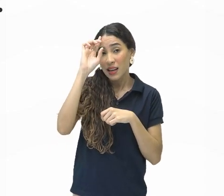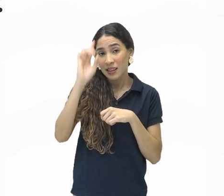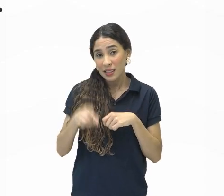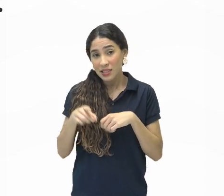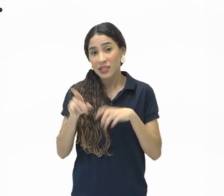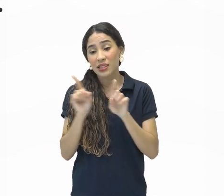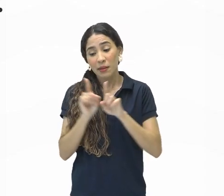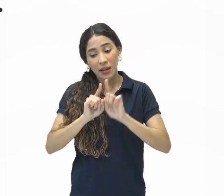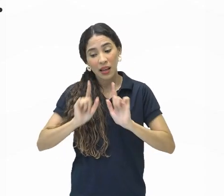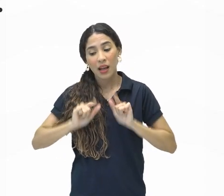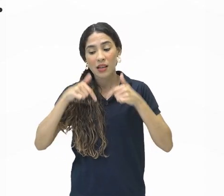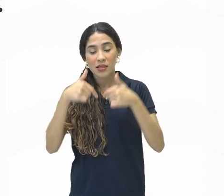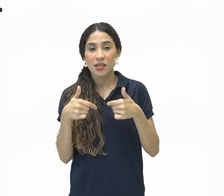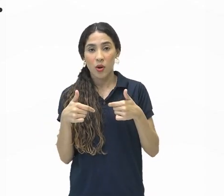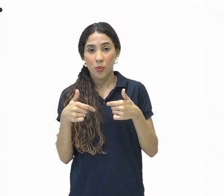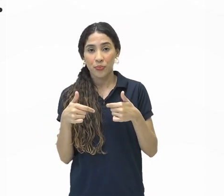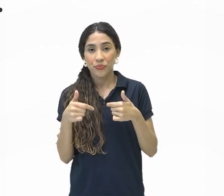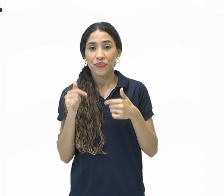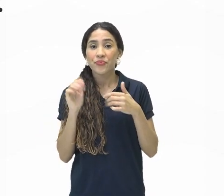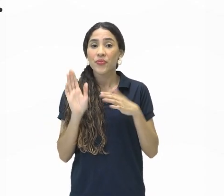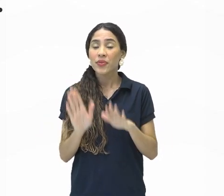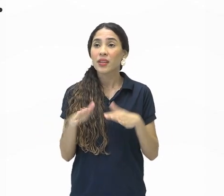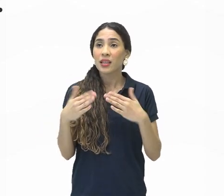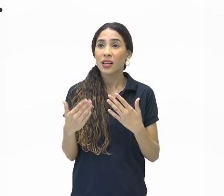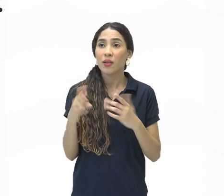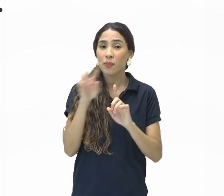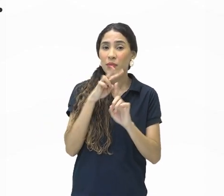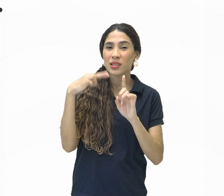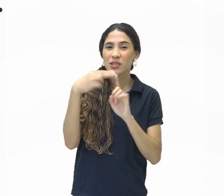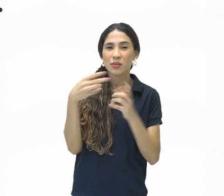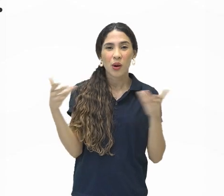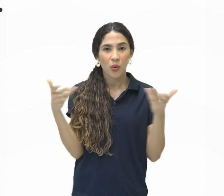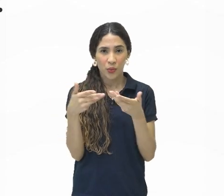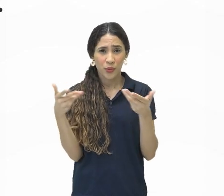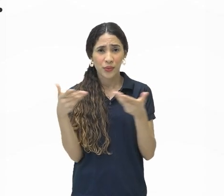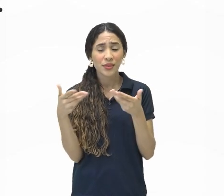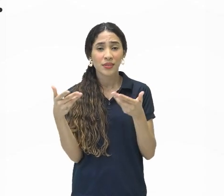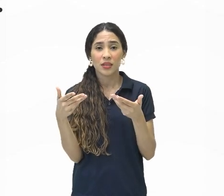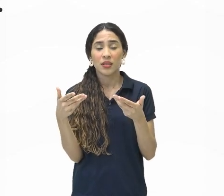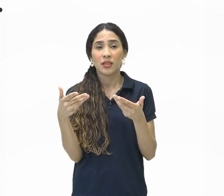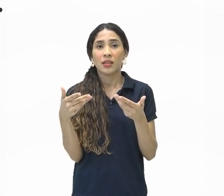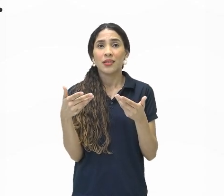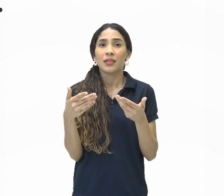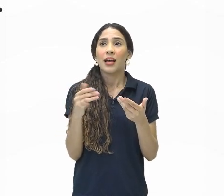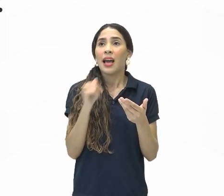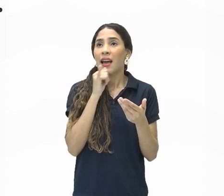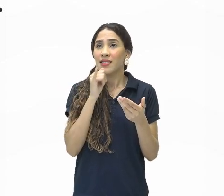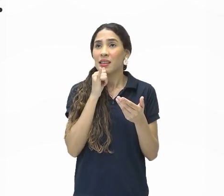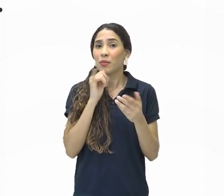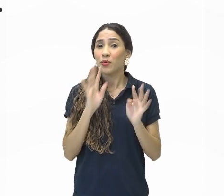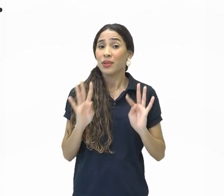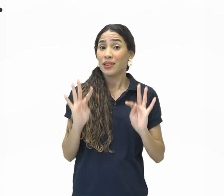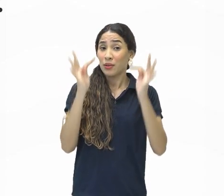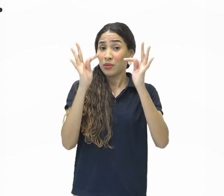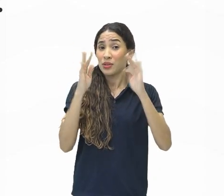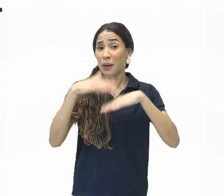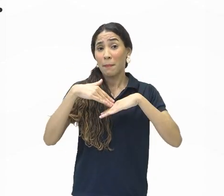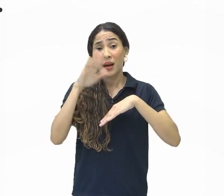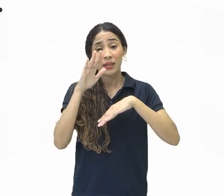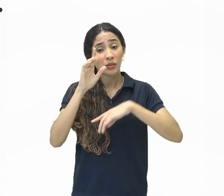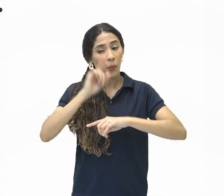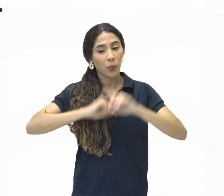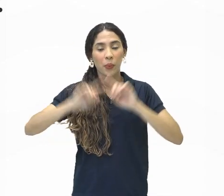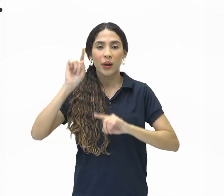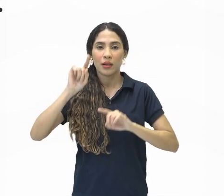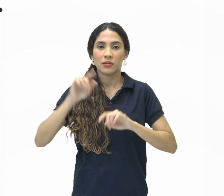e reagir. Então, quando nós olhamos para o tempo de hoje, aí já falando dessa tecnologia mais